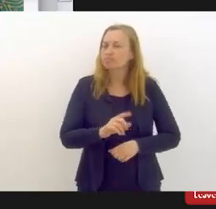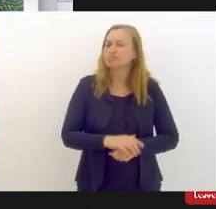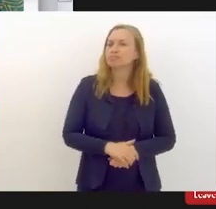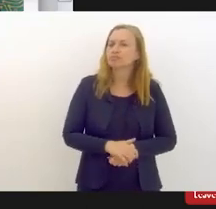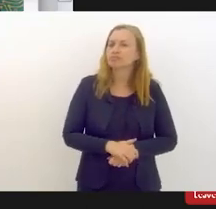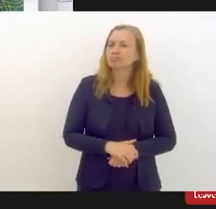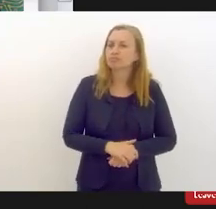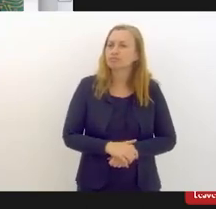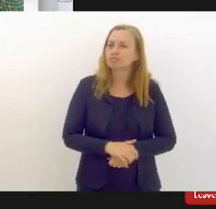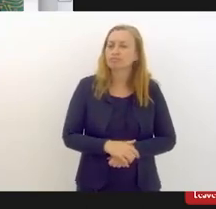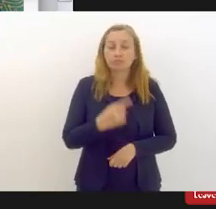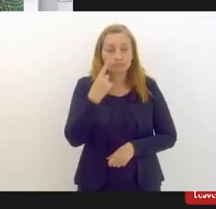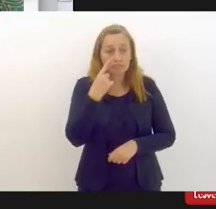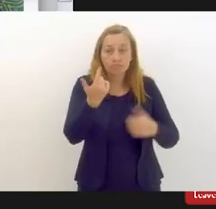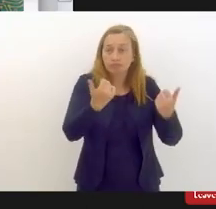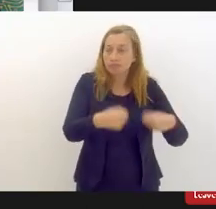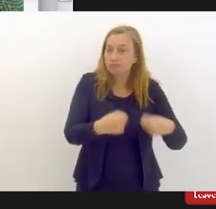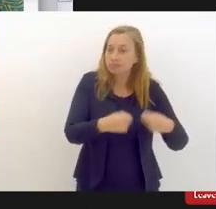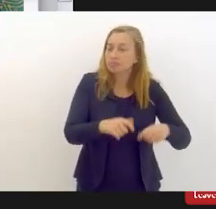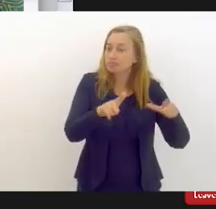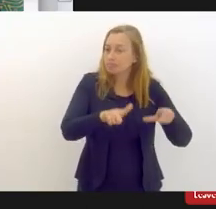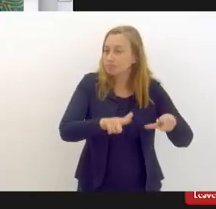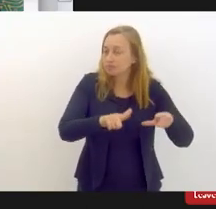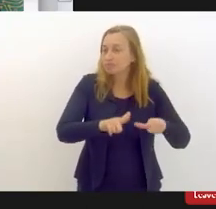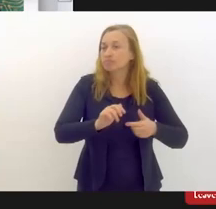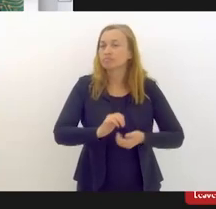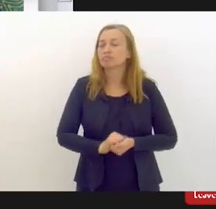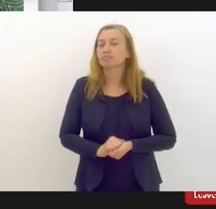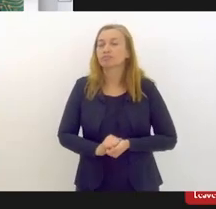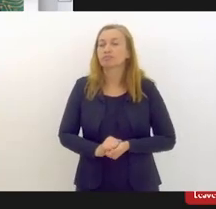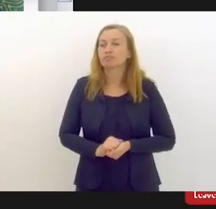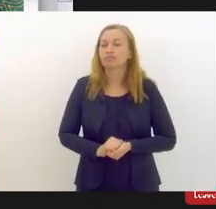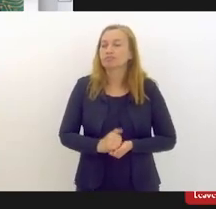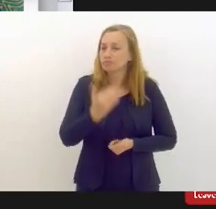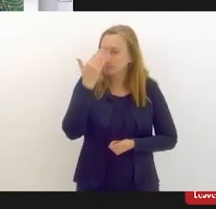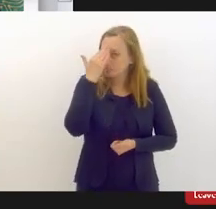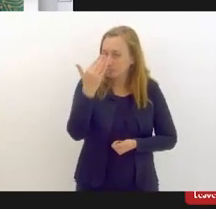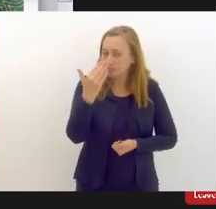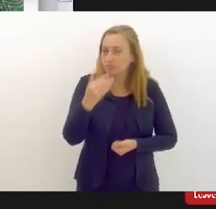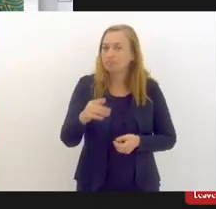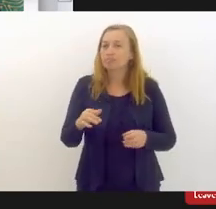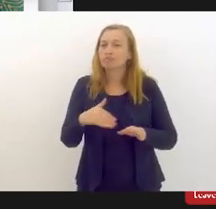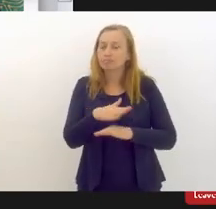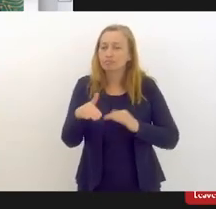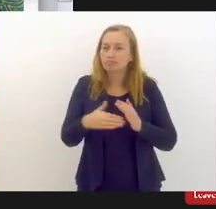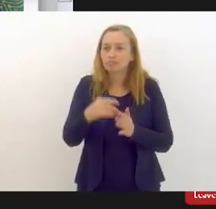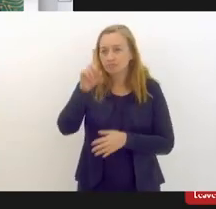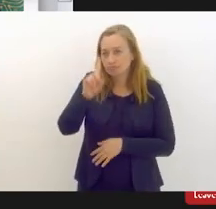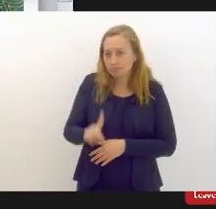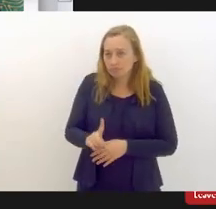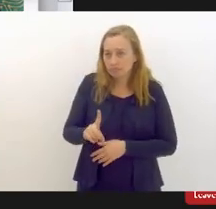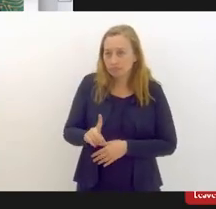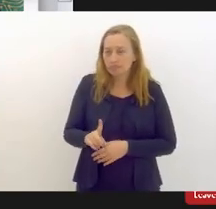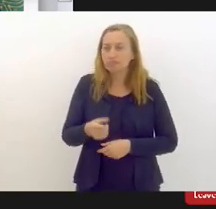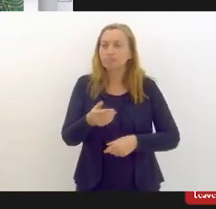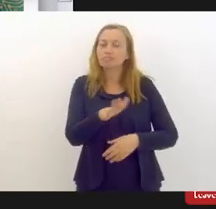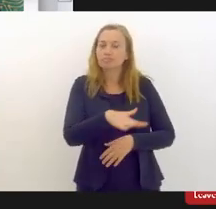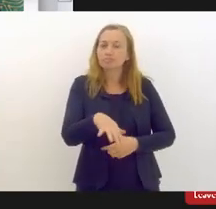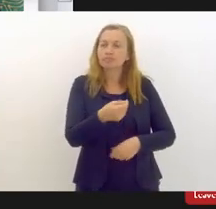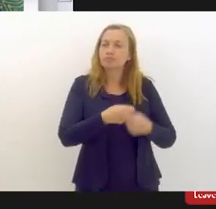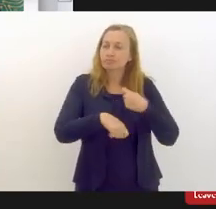ver a criticidade, né? Então, não posso deixar aqui de fazer meu agradecimento também a todos os diretores regionais